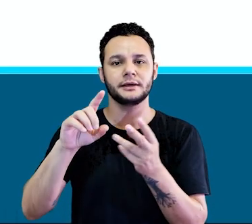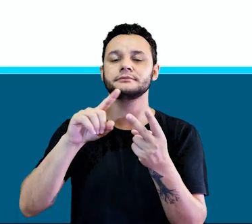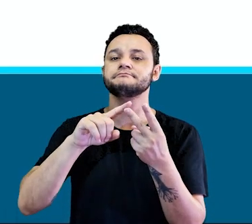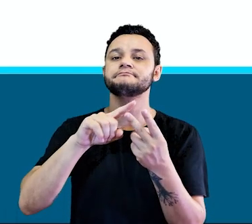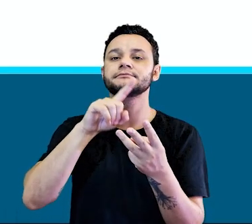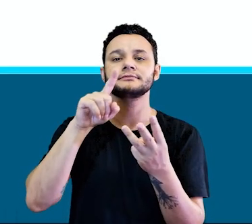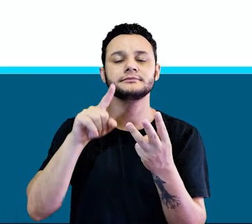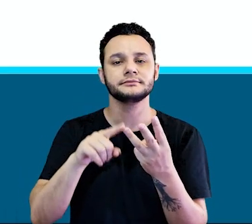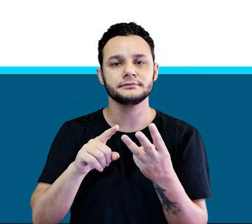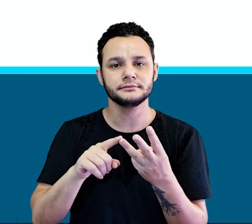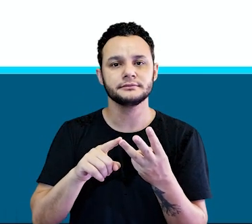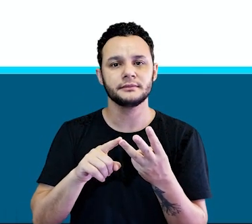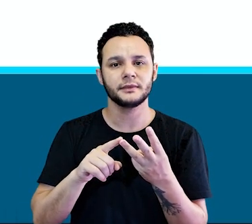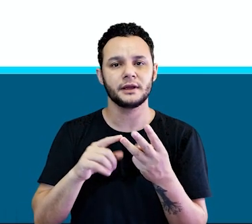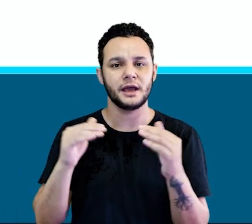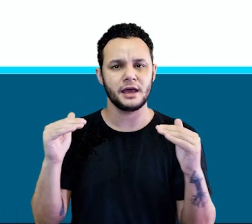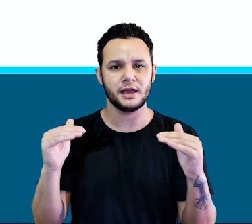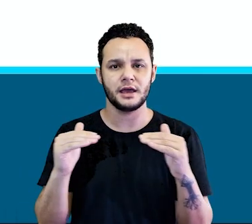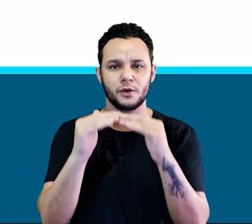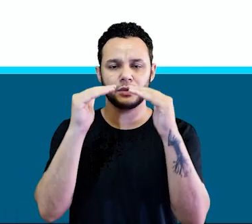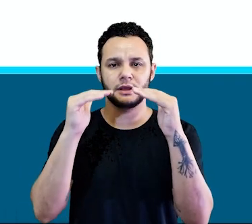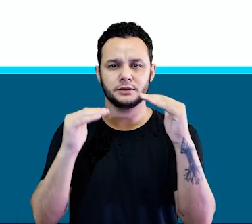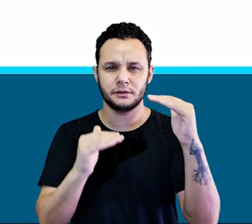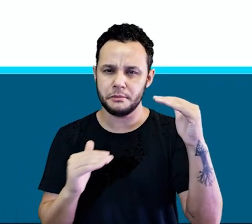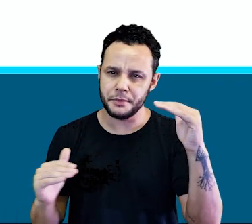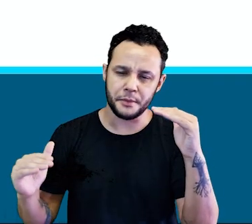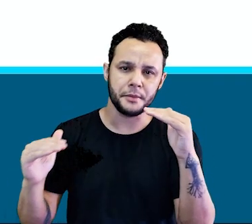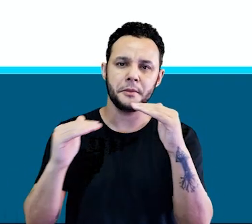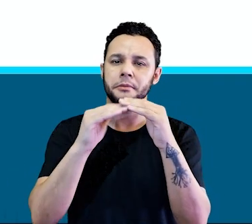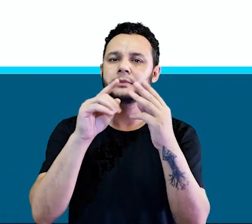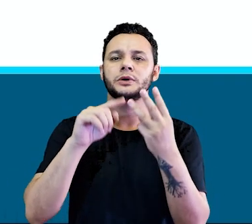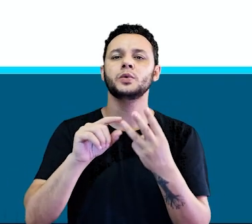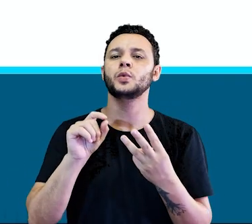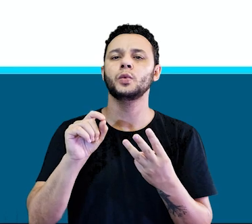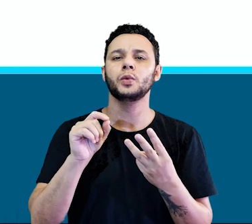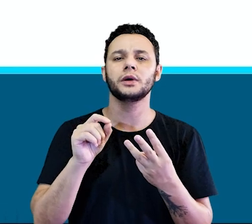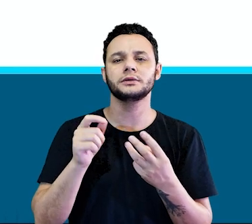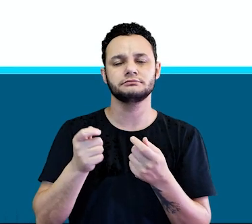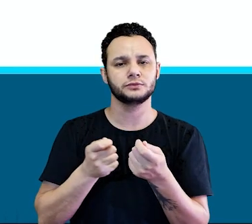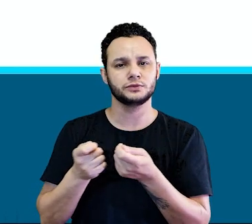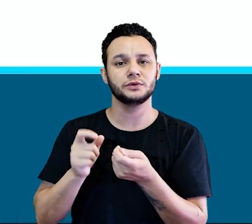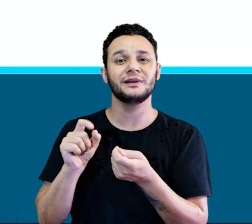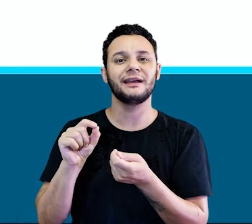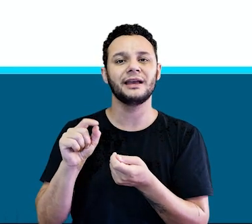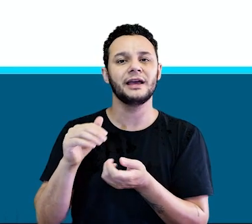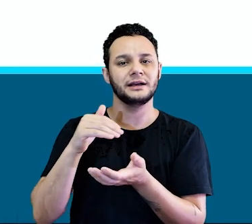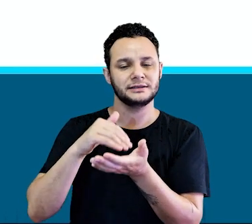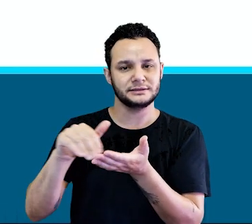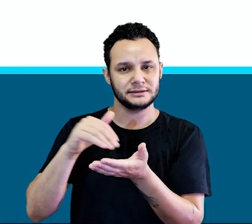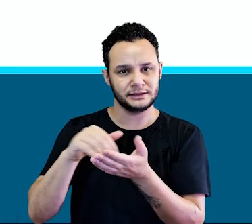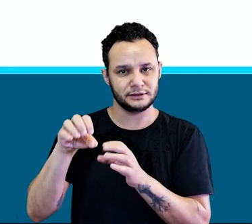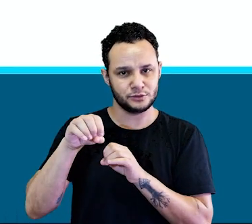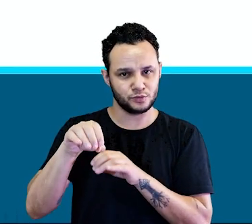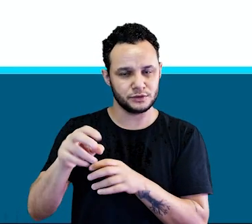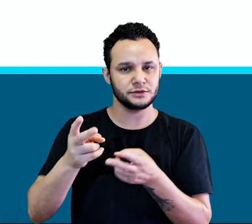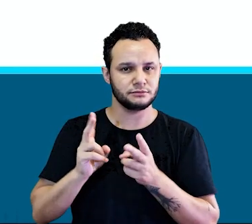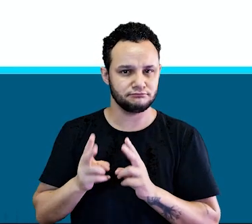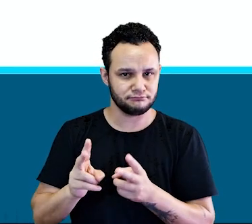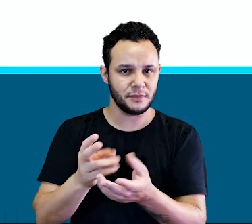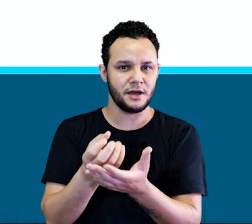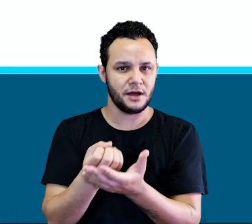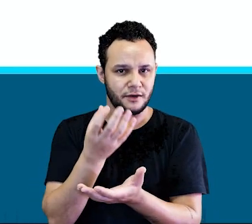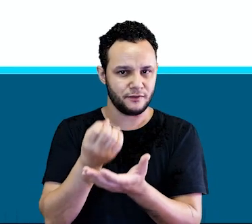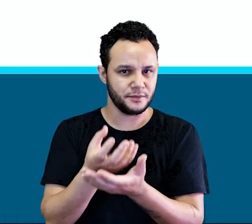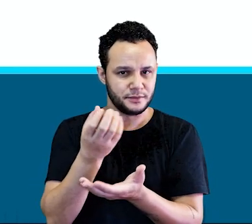MEC, SEB, e a gente tem o PDDE Equidade. O PDDE Equidade é gerido, então, pela Secretaria de